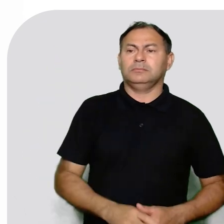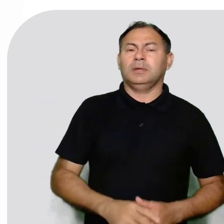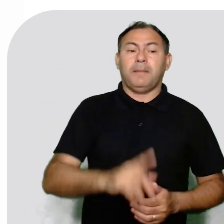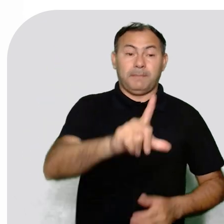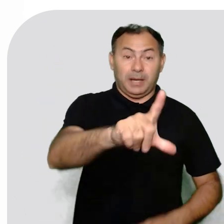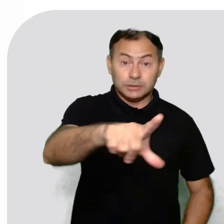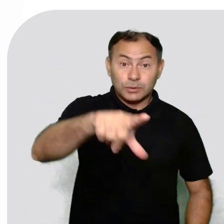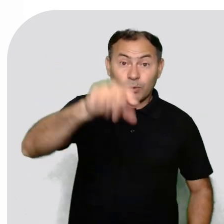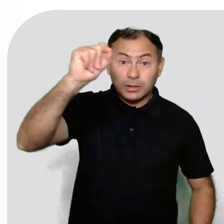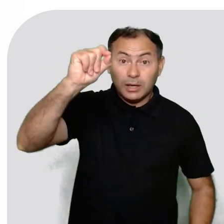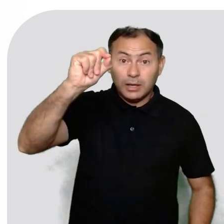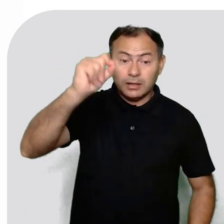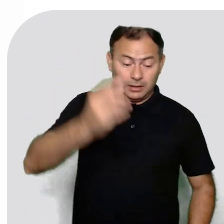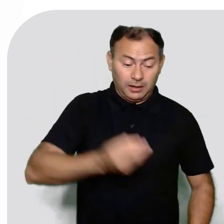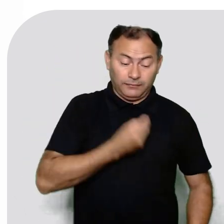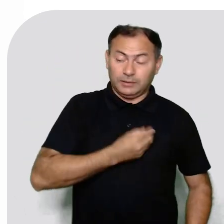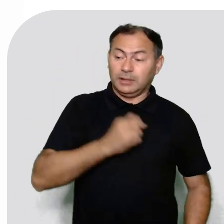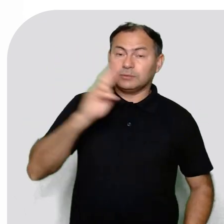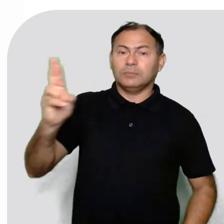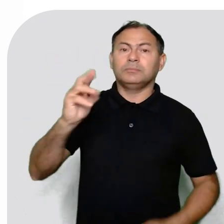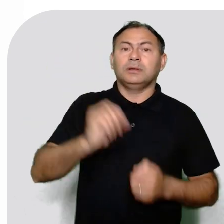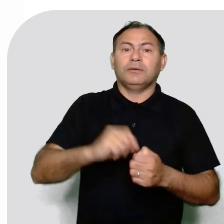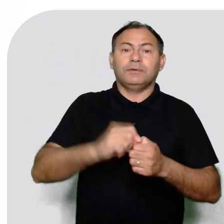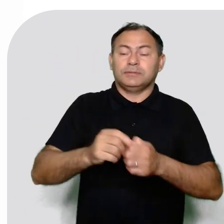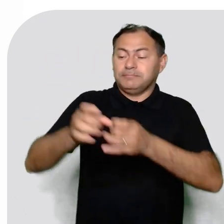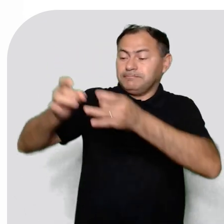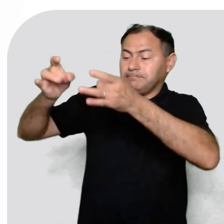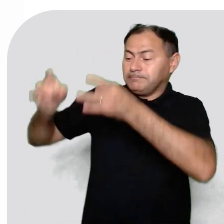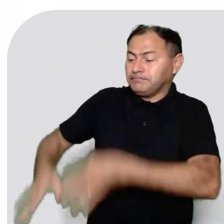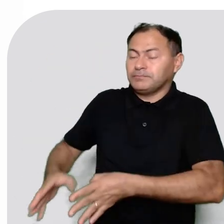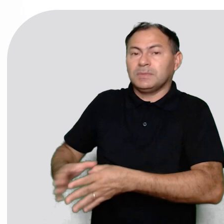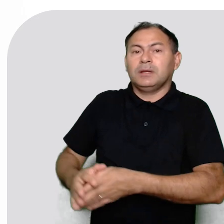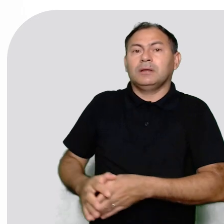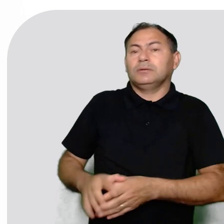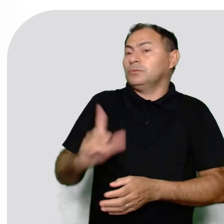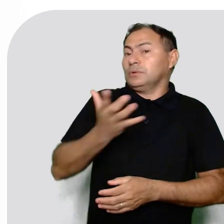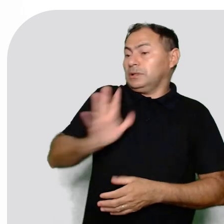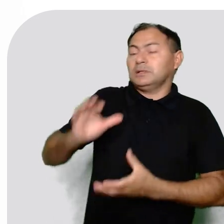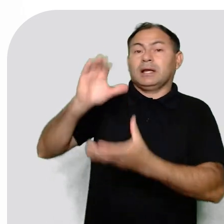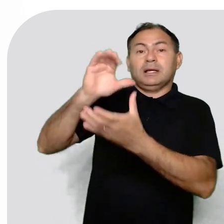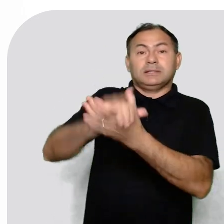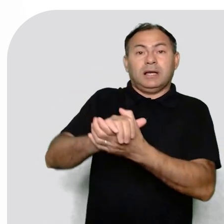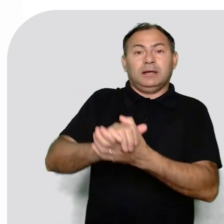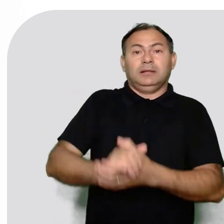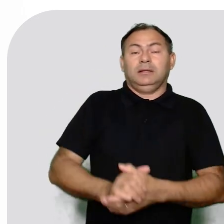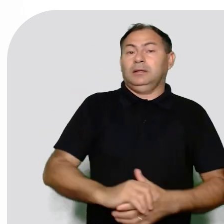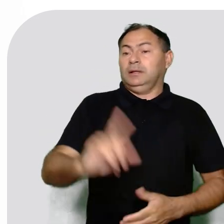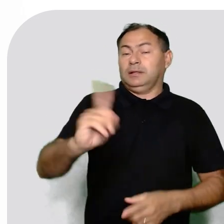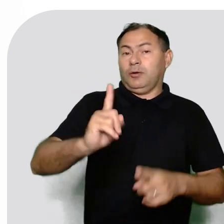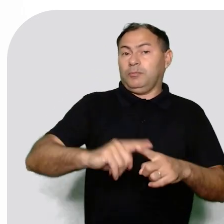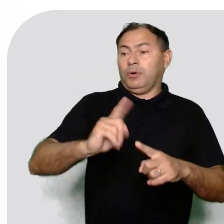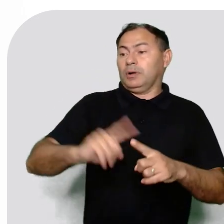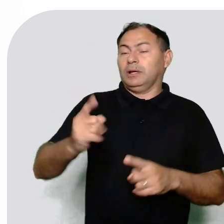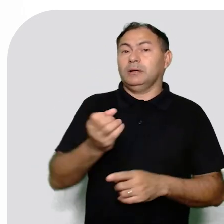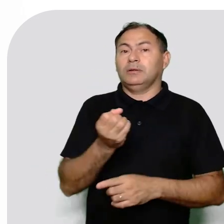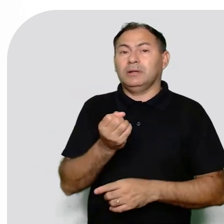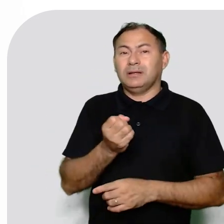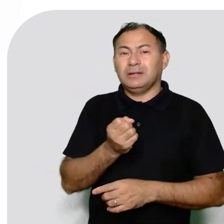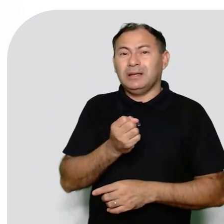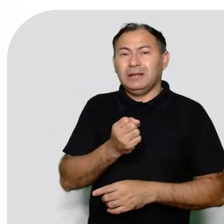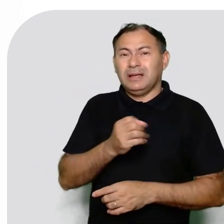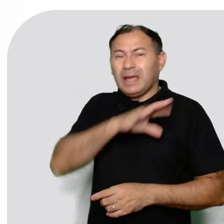Para escolher a vida religiosa, eu fiz uma renúncia ao matrimônio, mas não porque ele não é